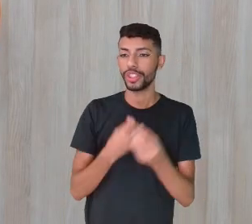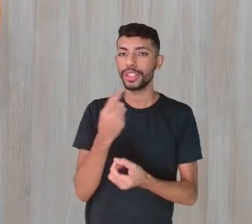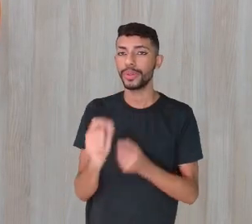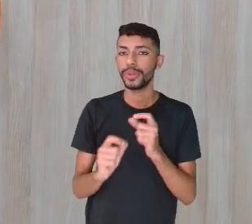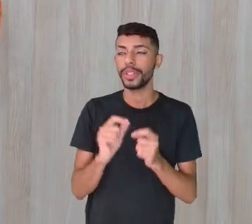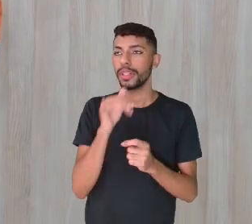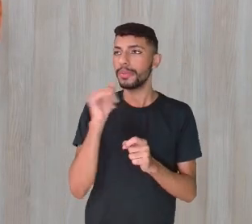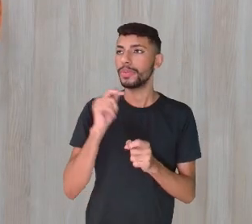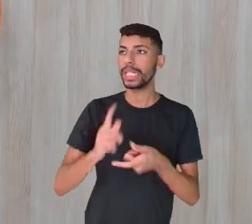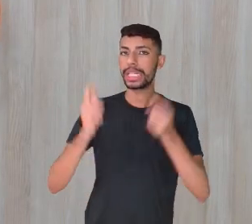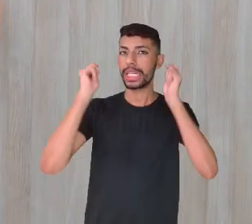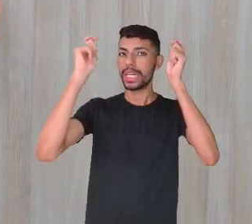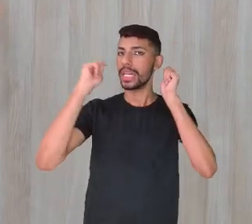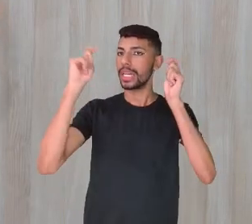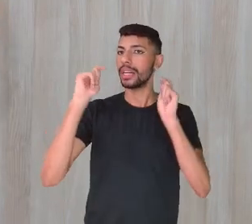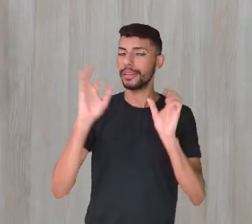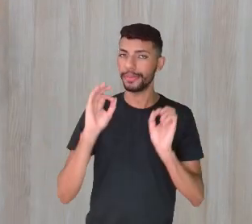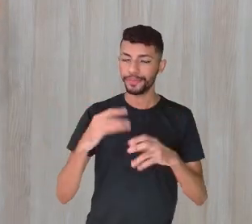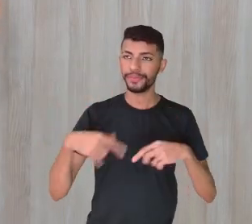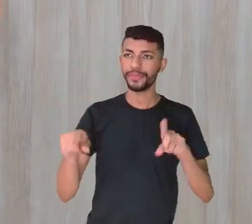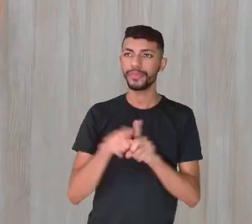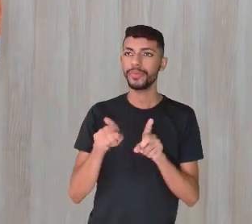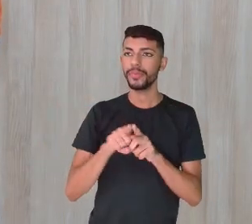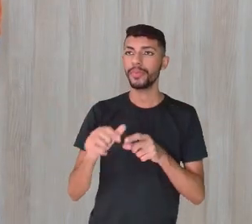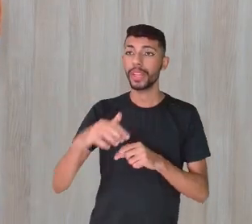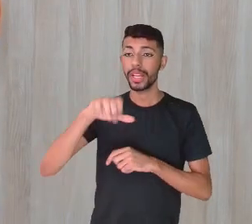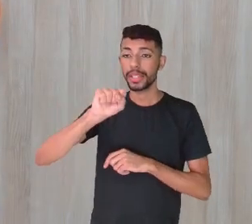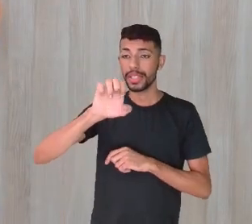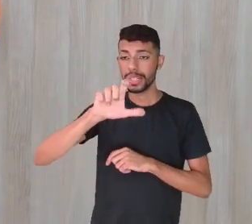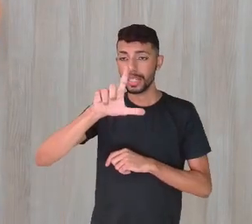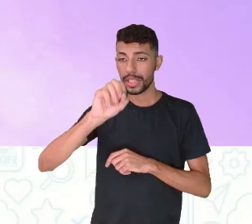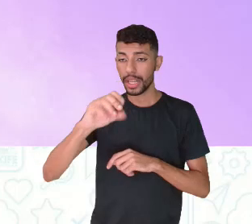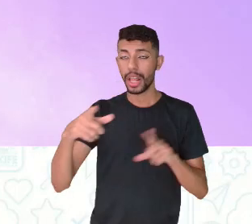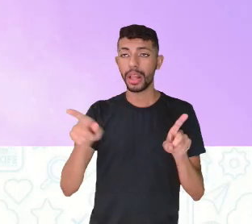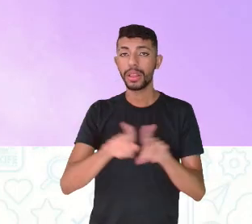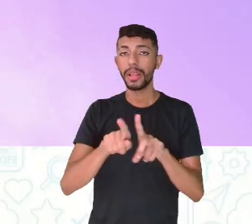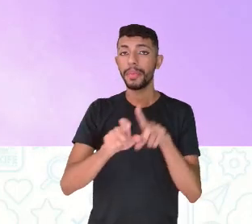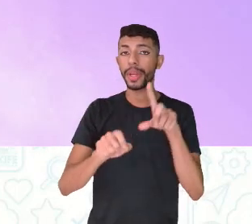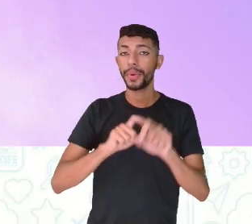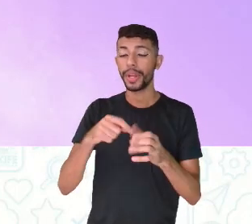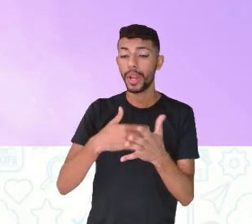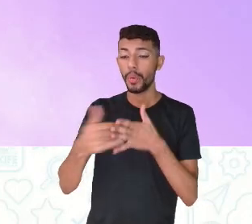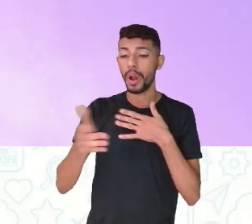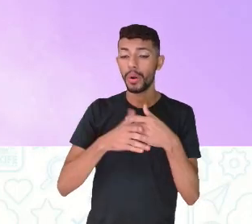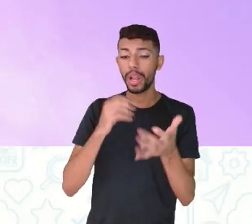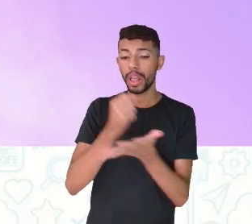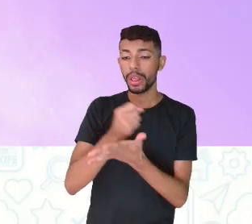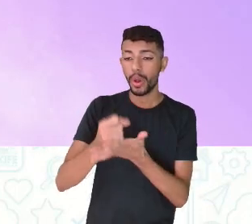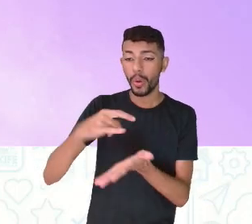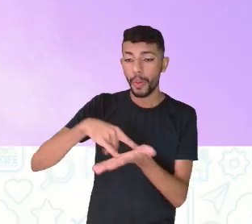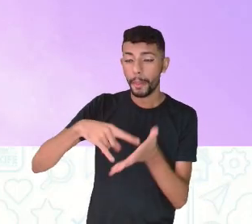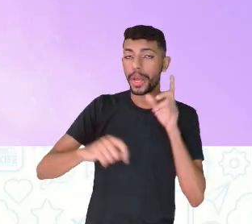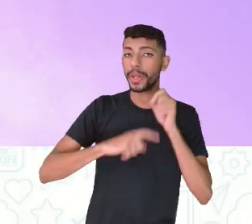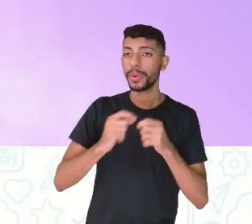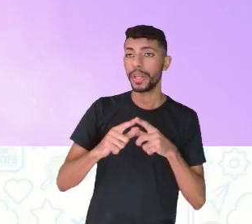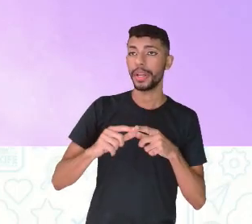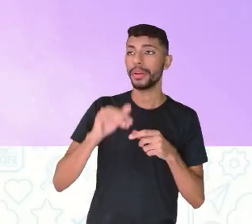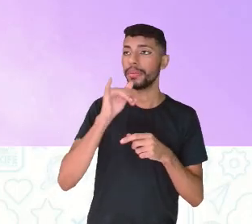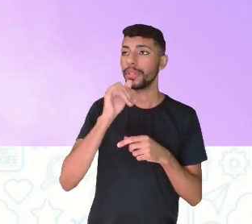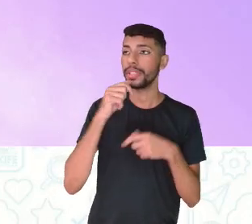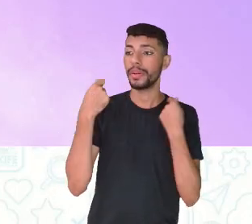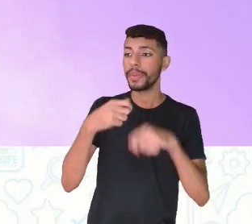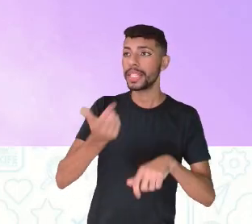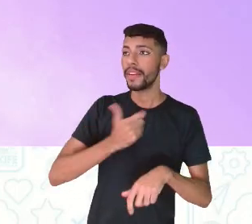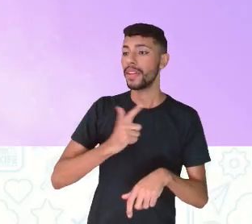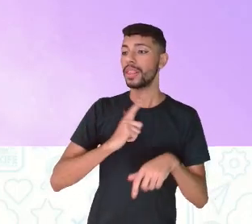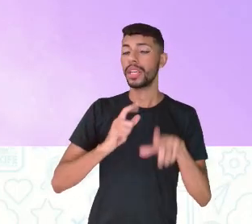de protesto, certo? E a lei do selo também, que qualquer documento, né, que saísse tinha que ter o